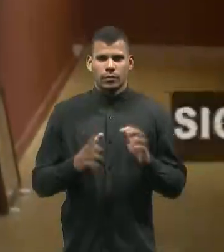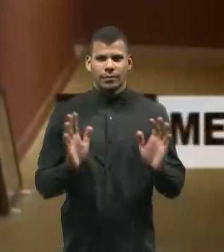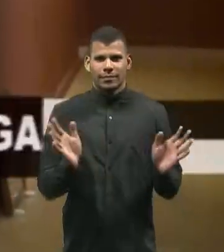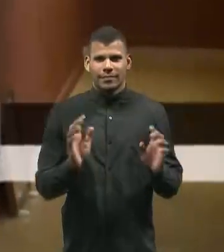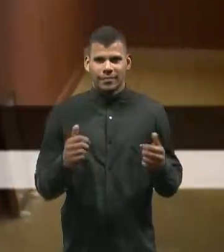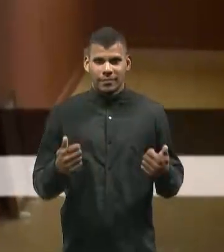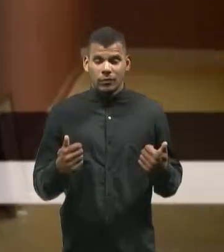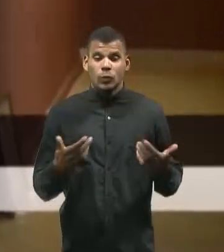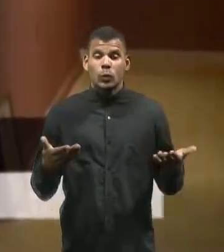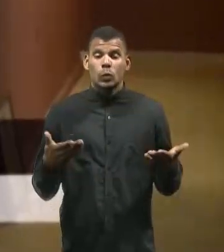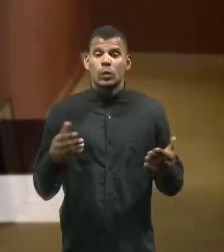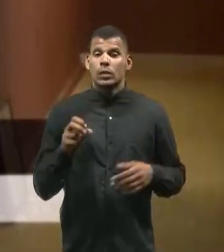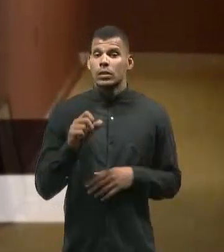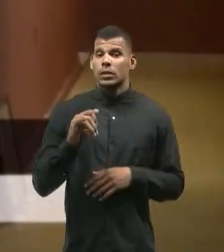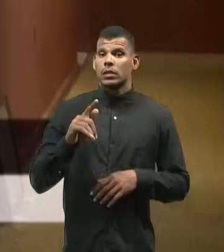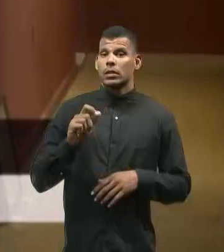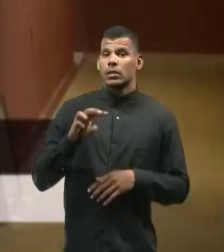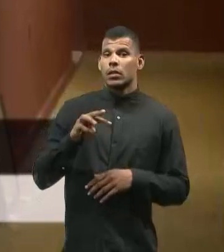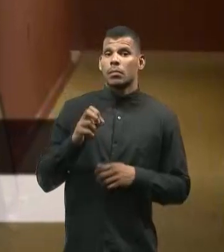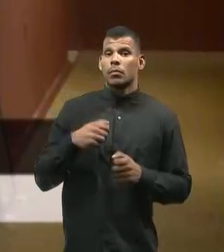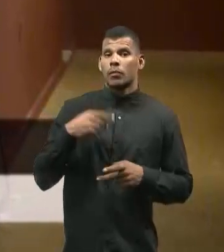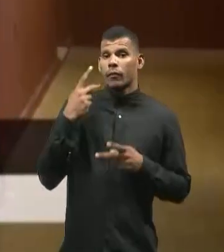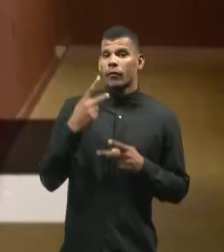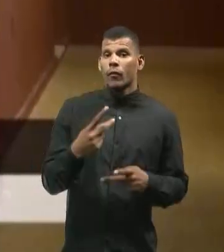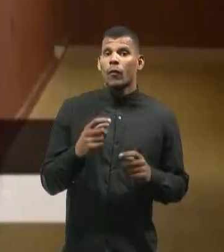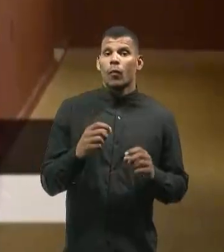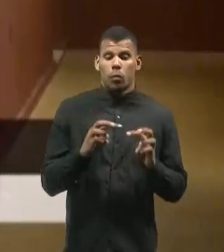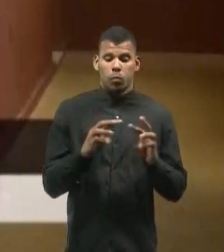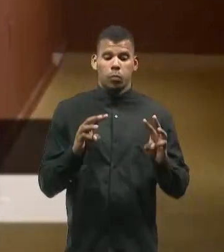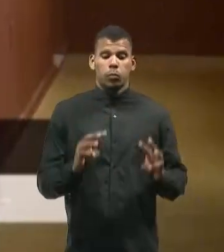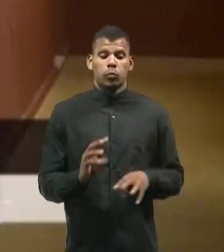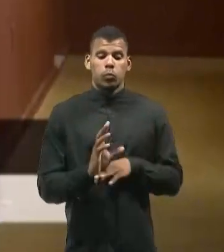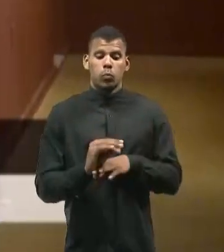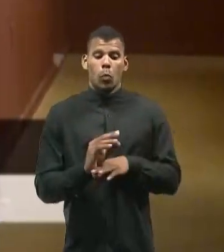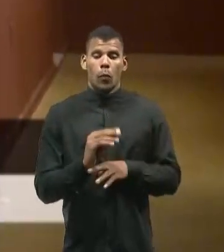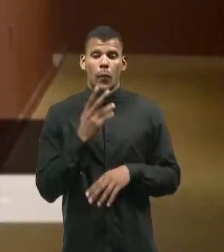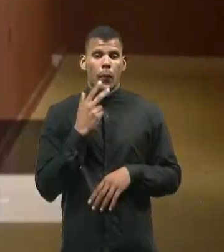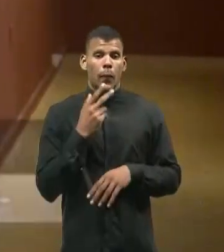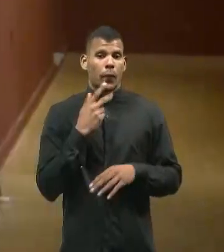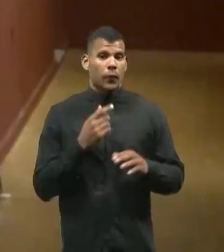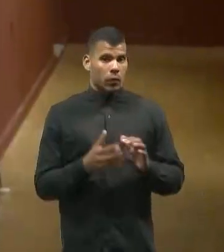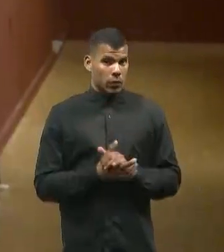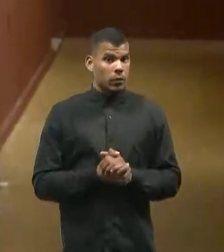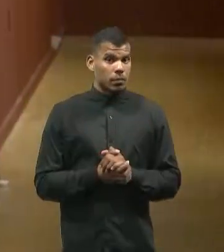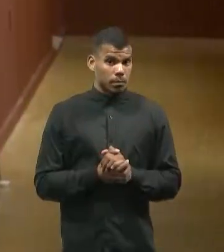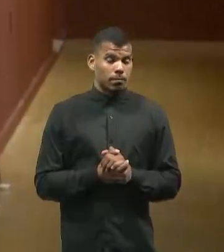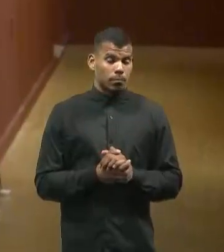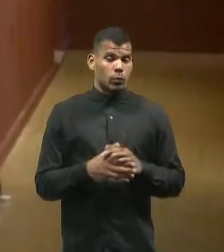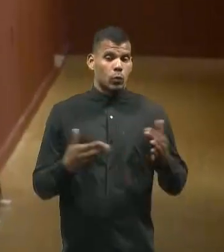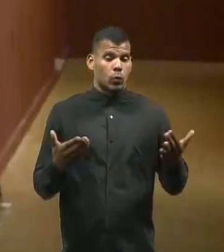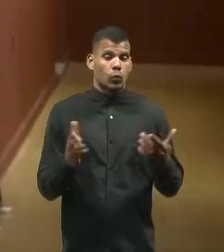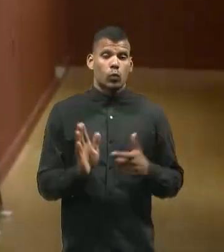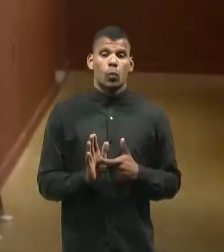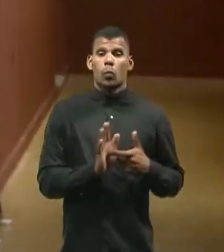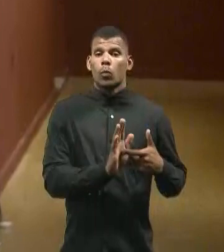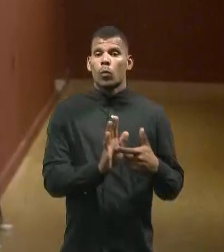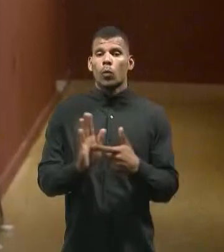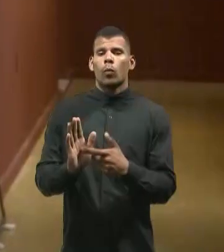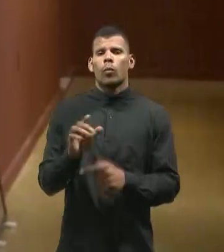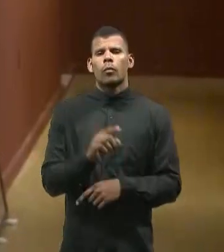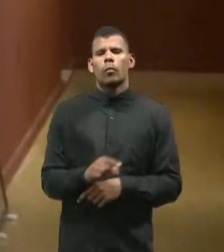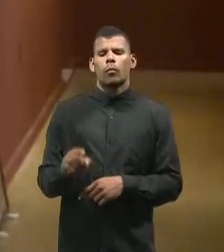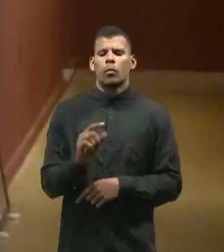Olá, o Siga-me de hoje está visitando o Museu da Fotografia Fortaleza e a exposição que nós vamos mostrar para vocês é uma exposição